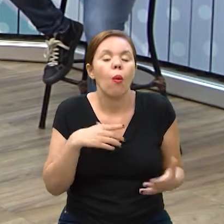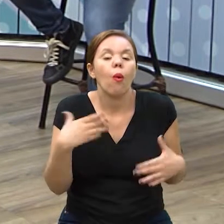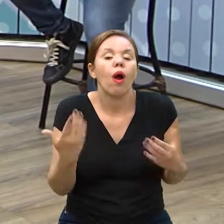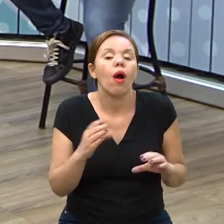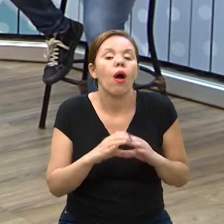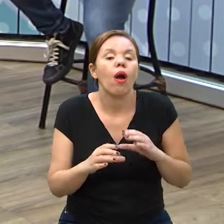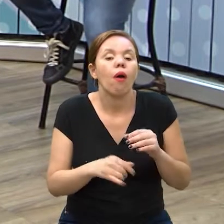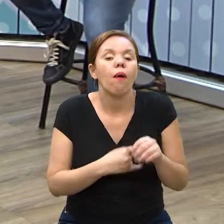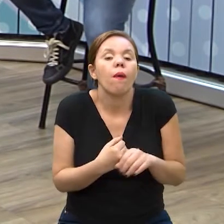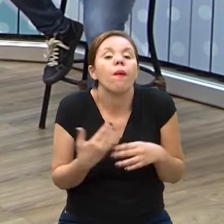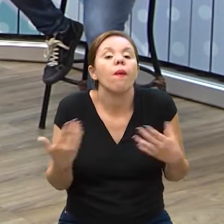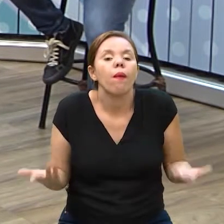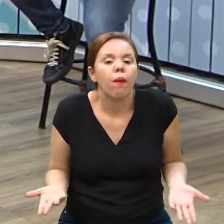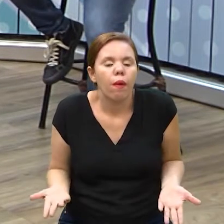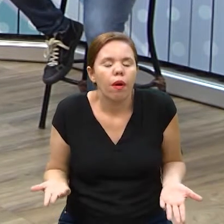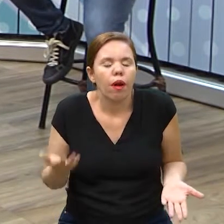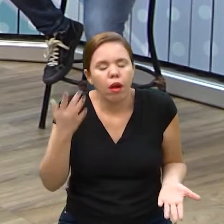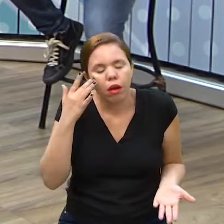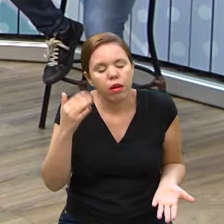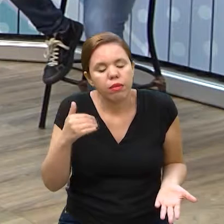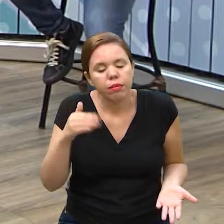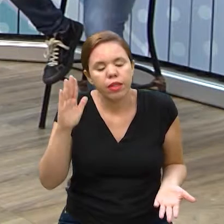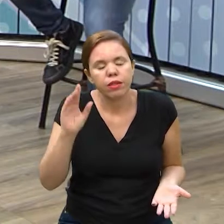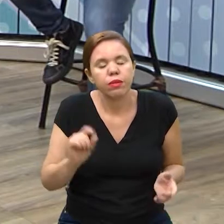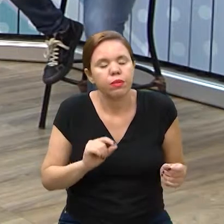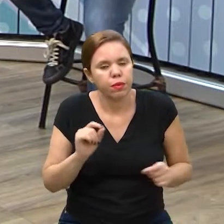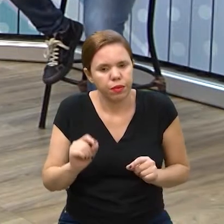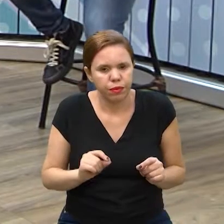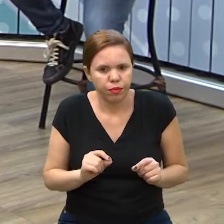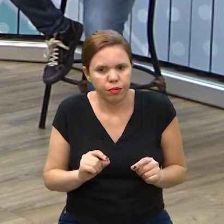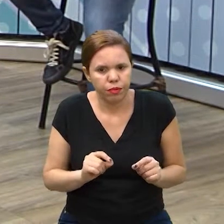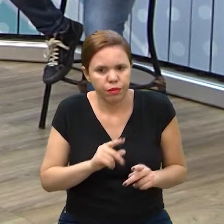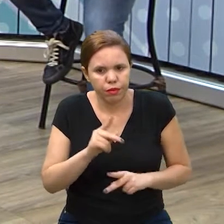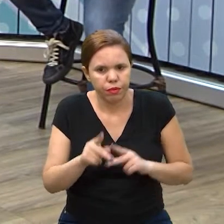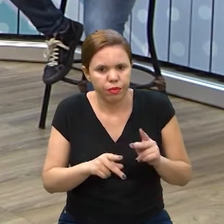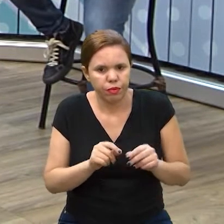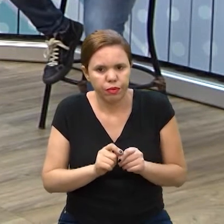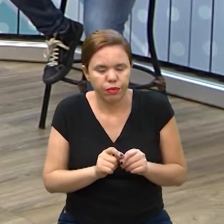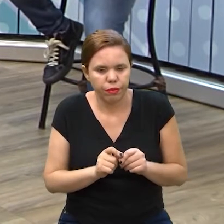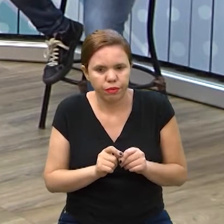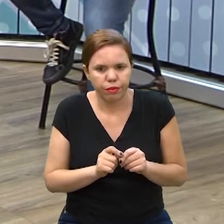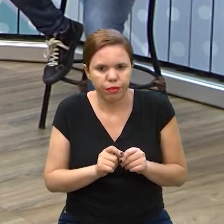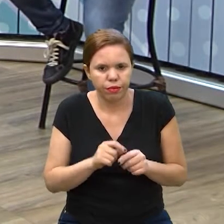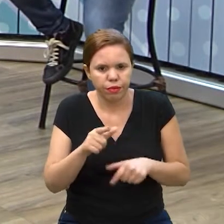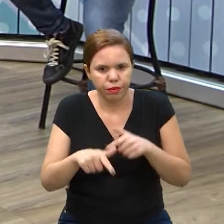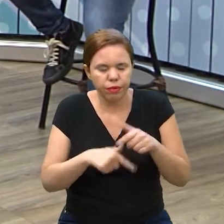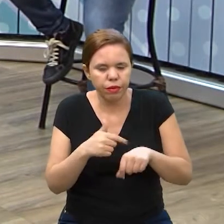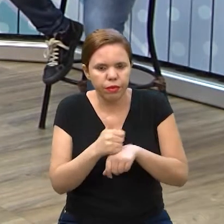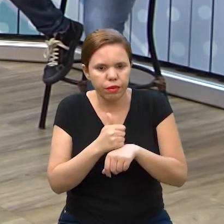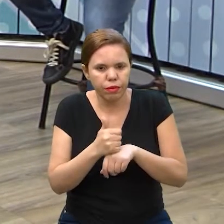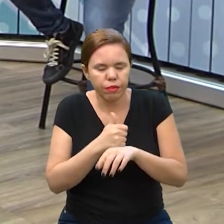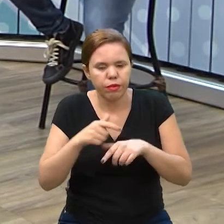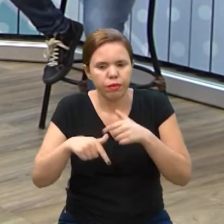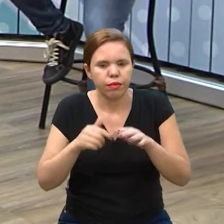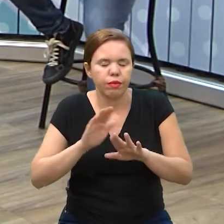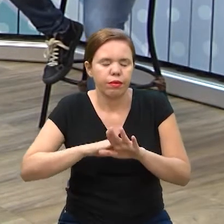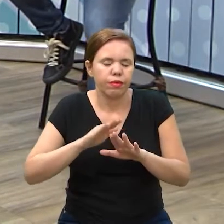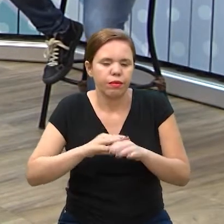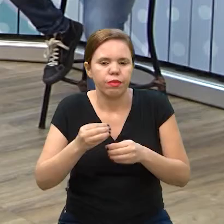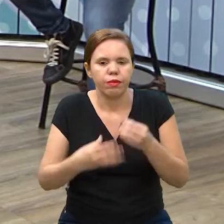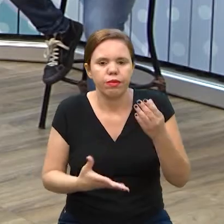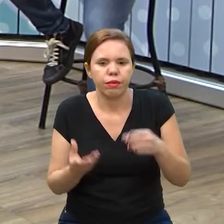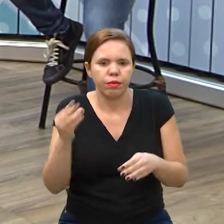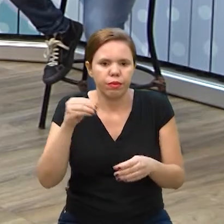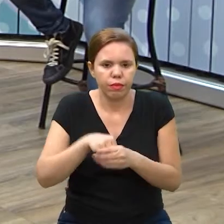tipo de comunicação que é mais onde os influencers e produtores de conteúdo, eles